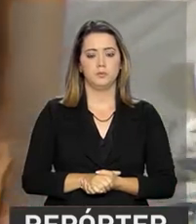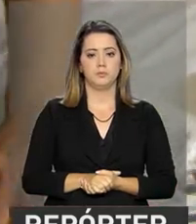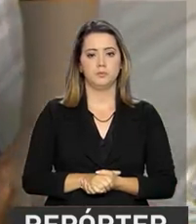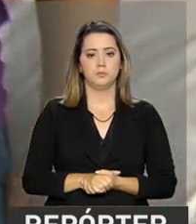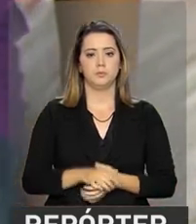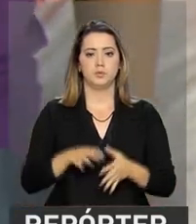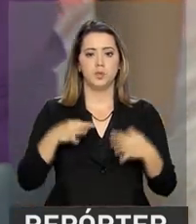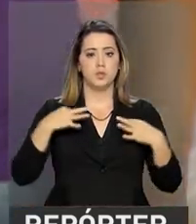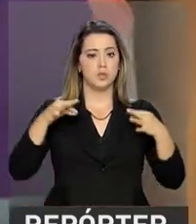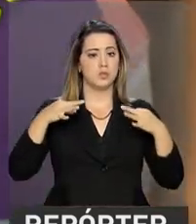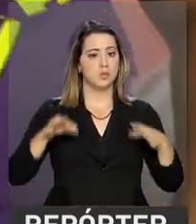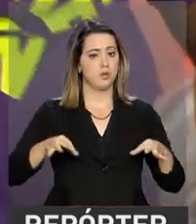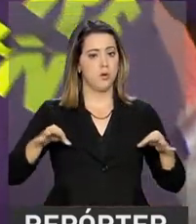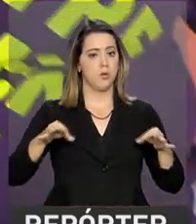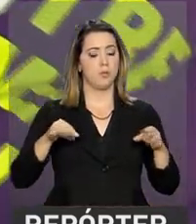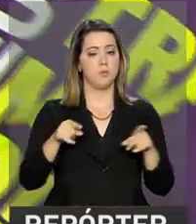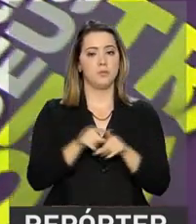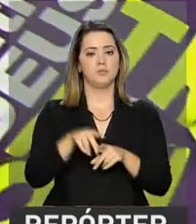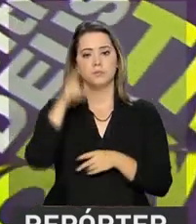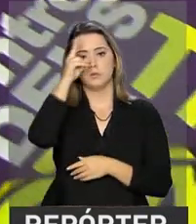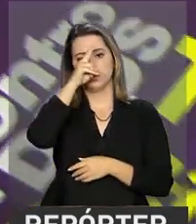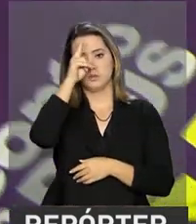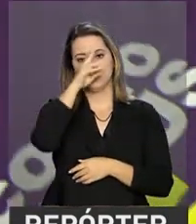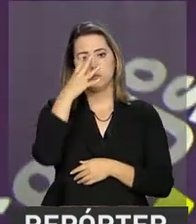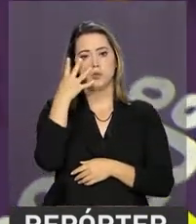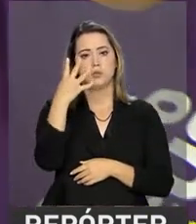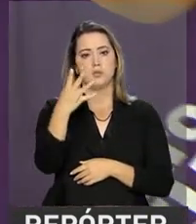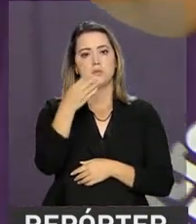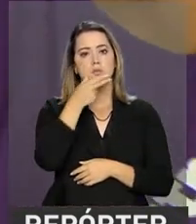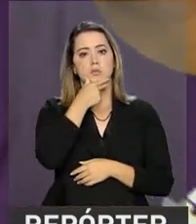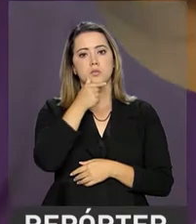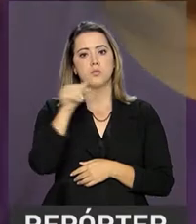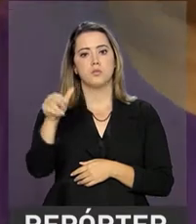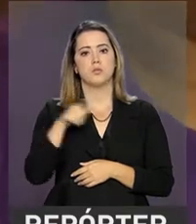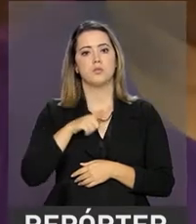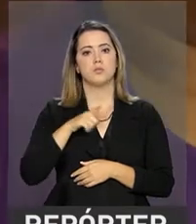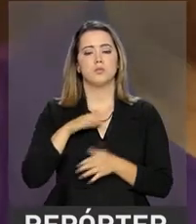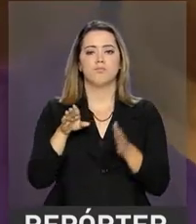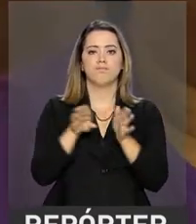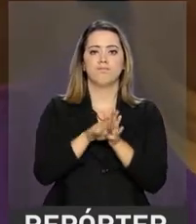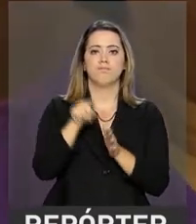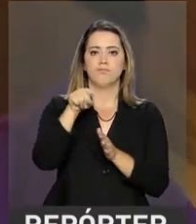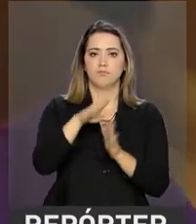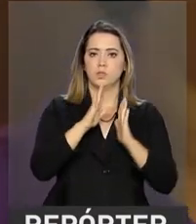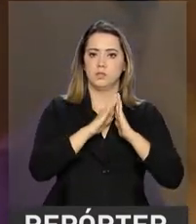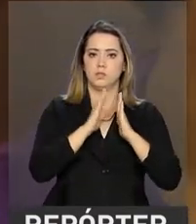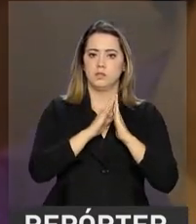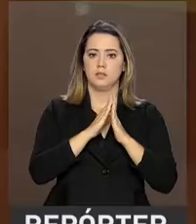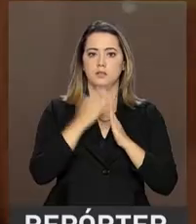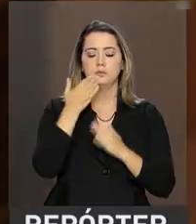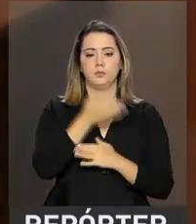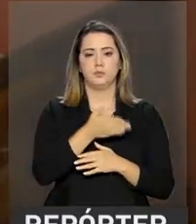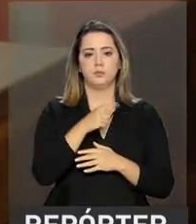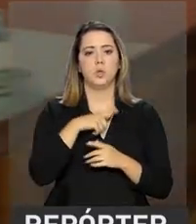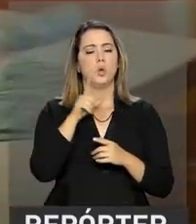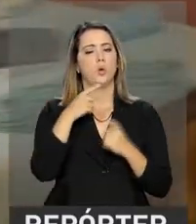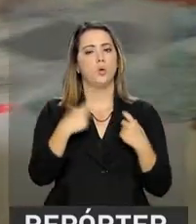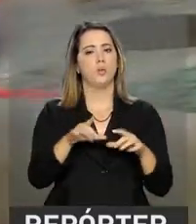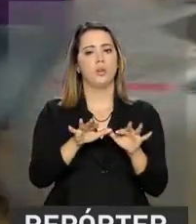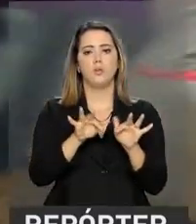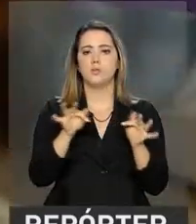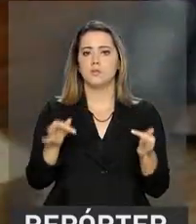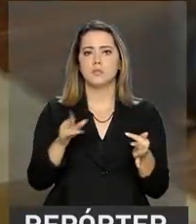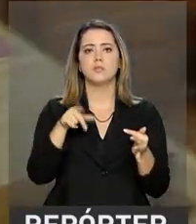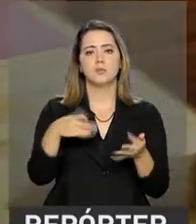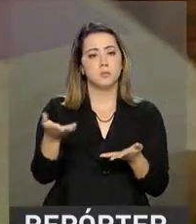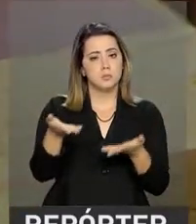Nas roupinhas, a lembrança de quatro irmãs que um dia receberam abrigo na casa de Elizabeth. O lugar simples e